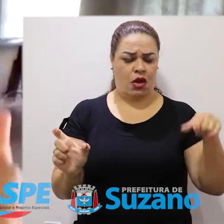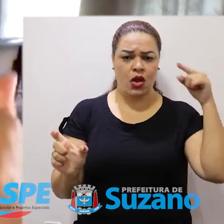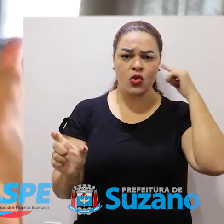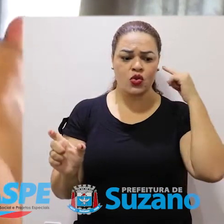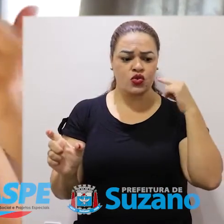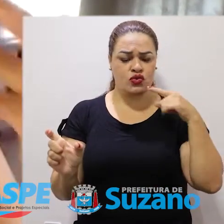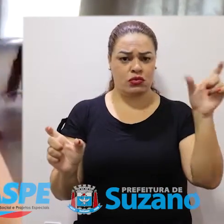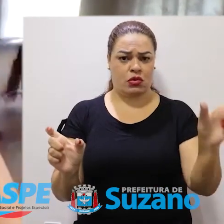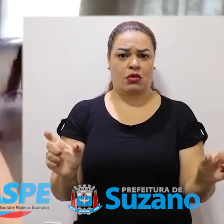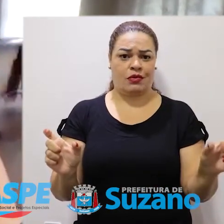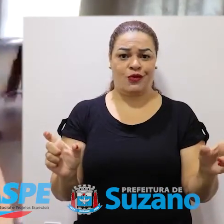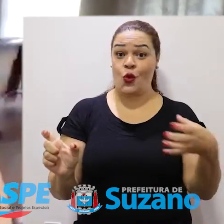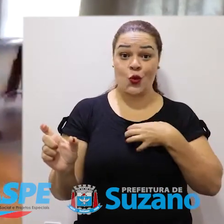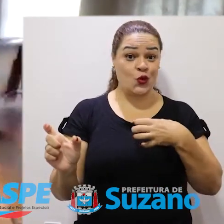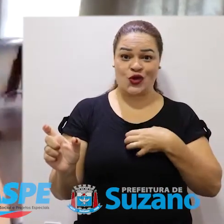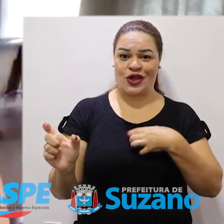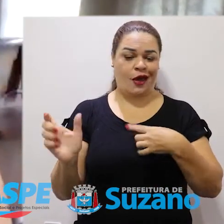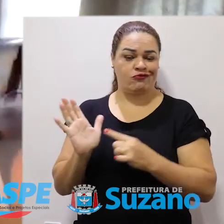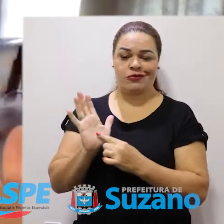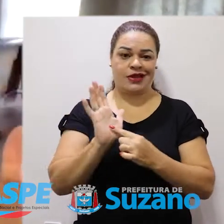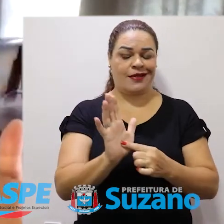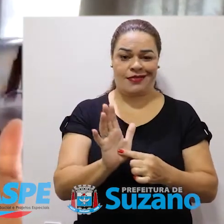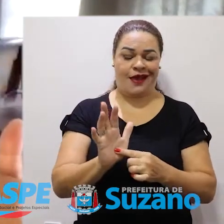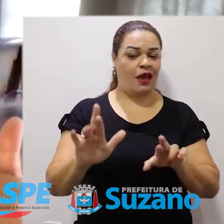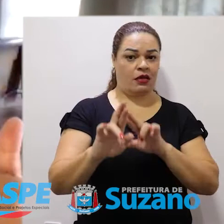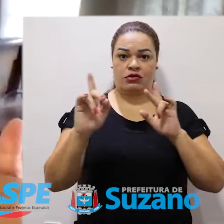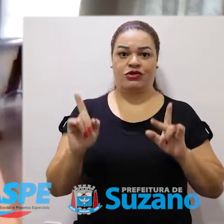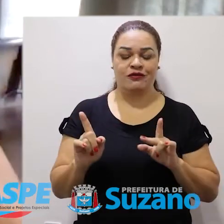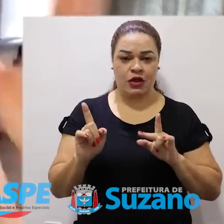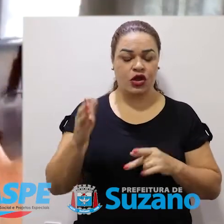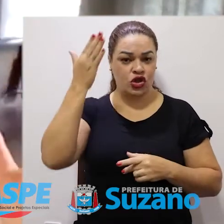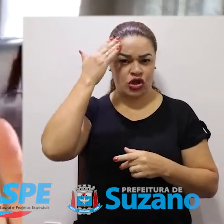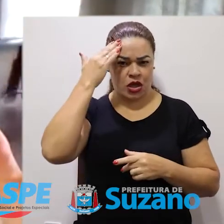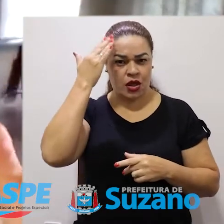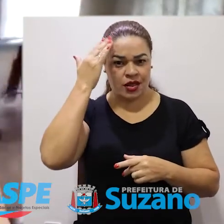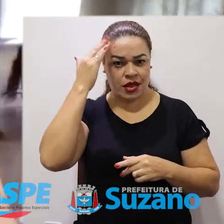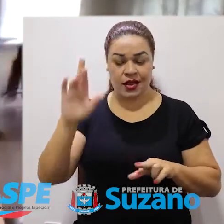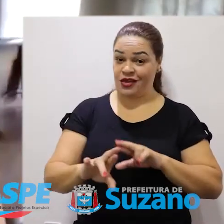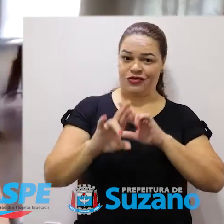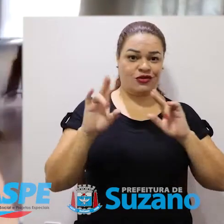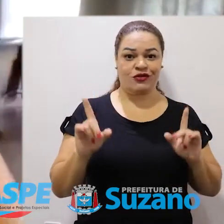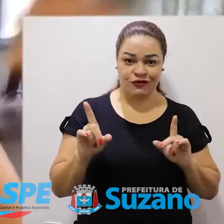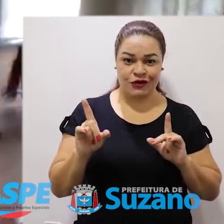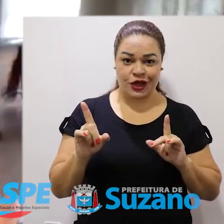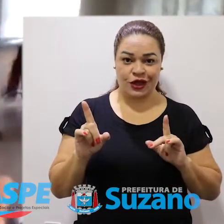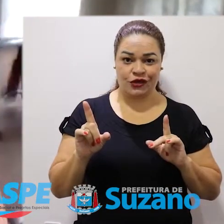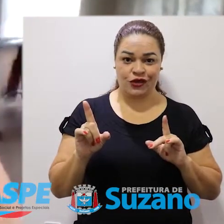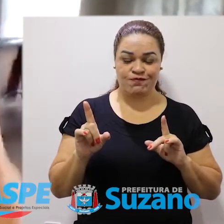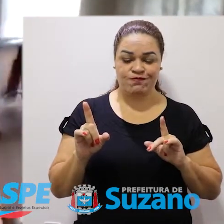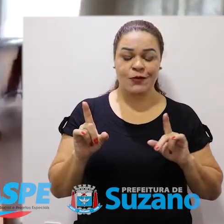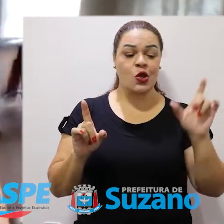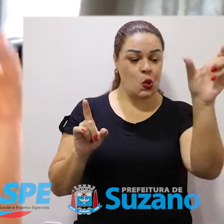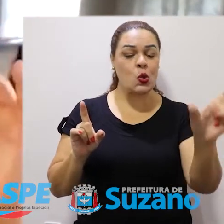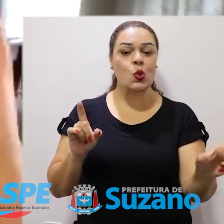de ser e de se apresentar e de entender os nossos processos. Os surdos